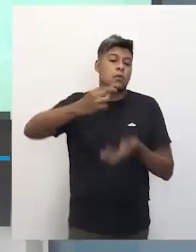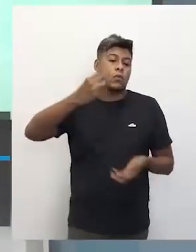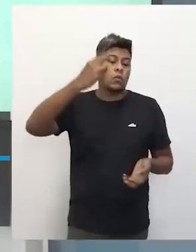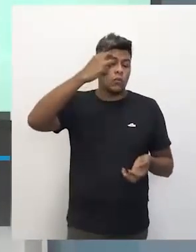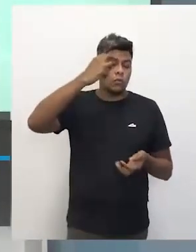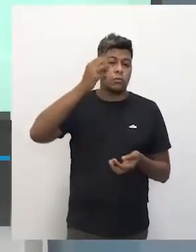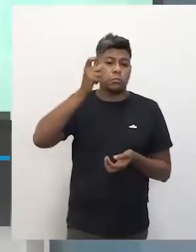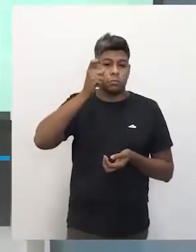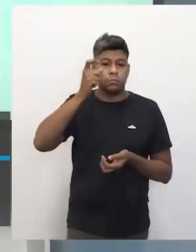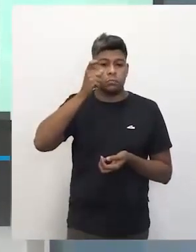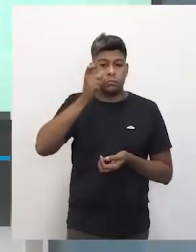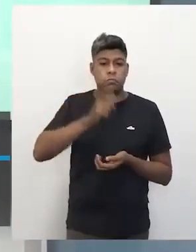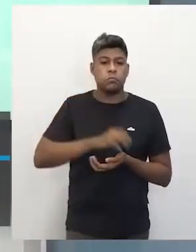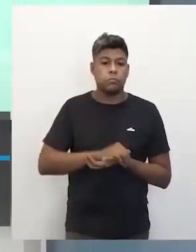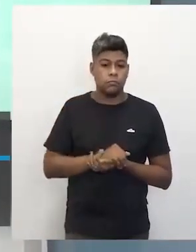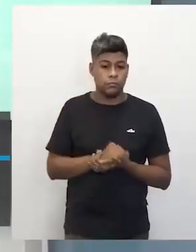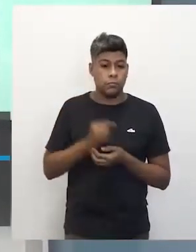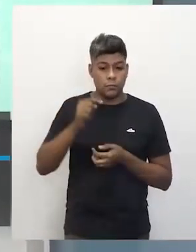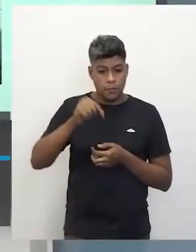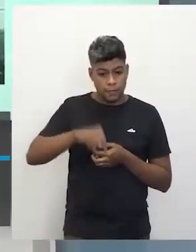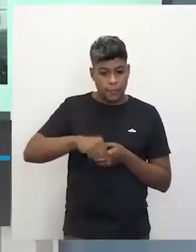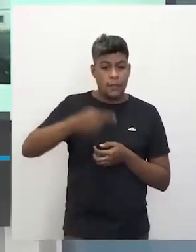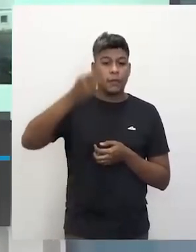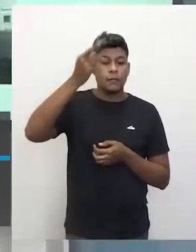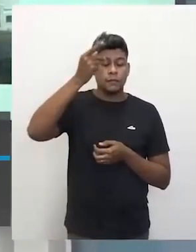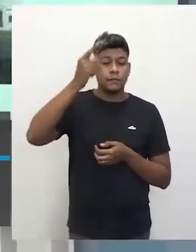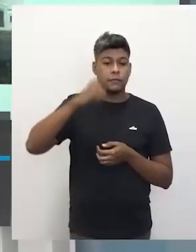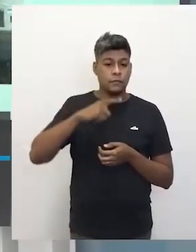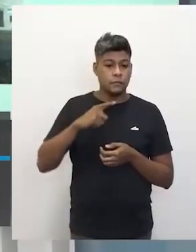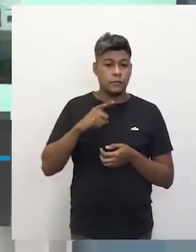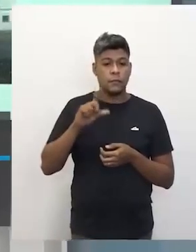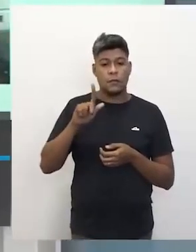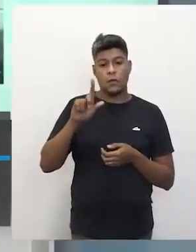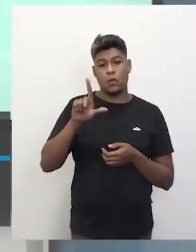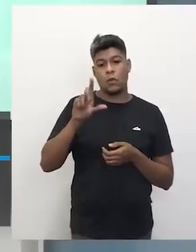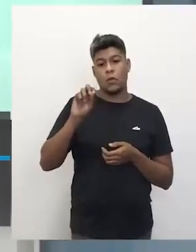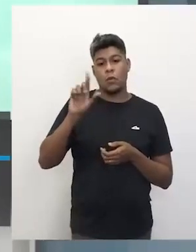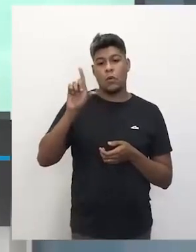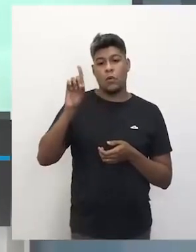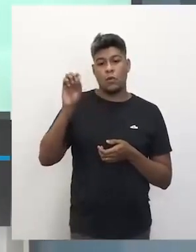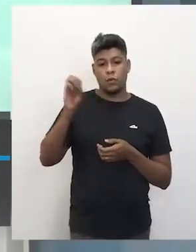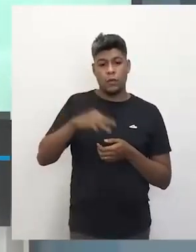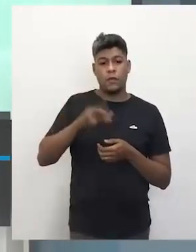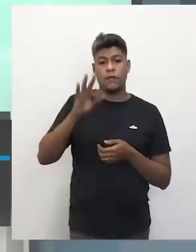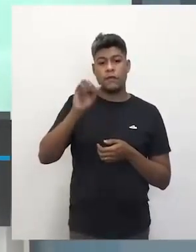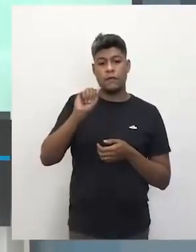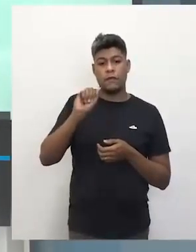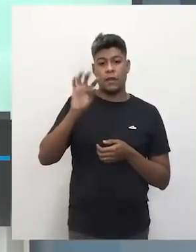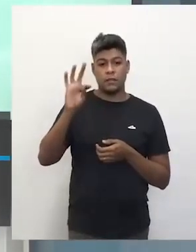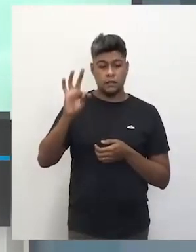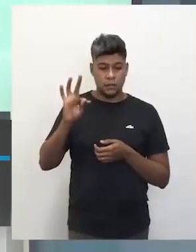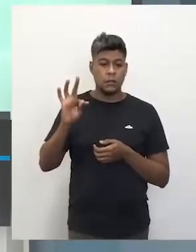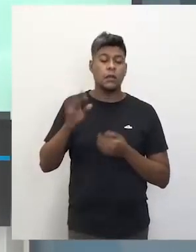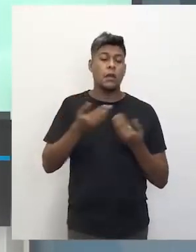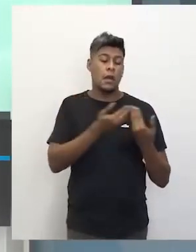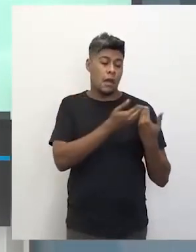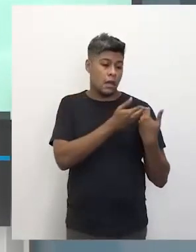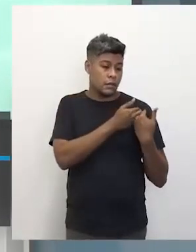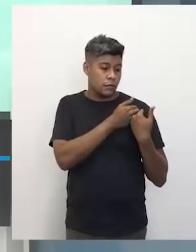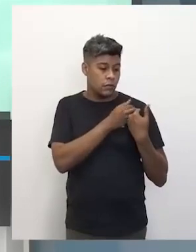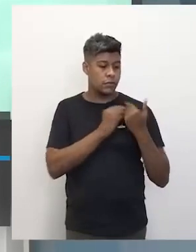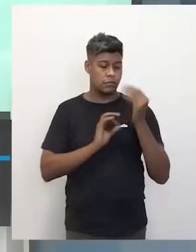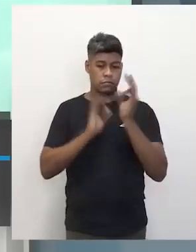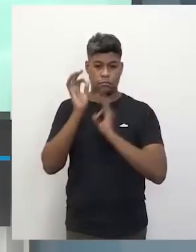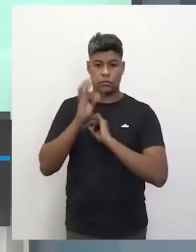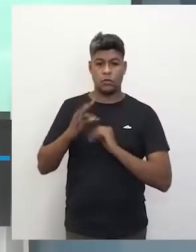Bem interessante. Aqui, no estado de São Paulo, nós temos o CONDEFAT, né, que é justamente quem é responsável pelo tombamento de tudo o que tem